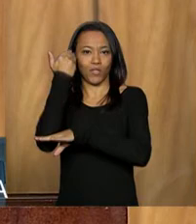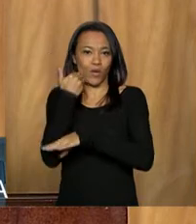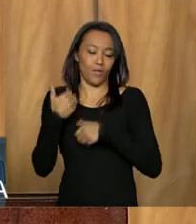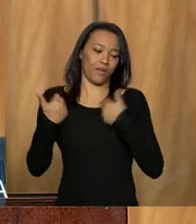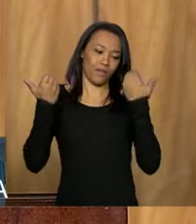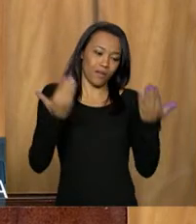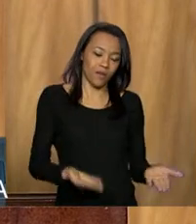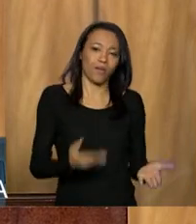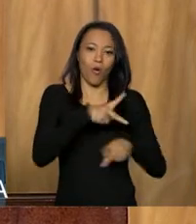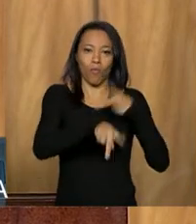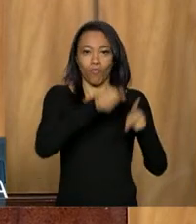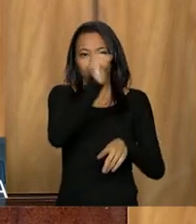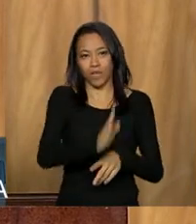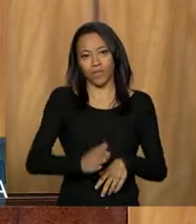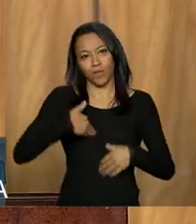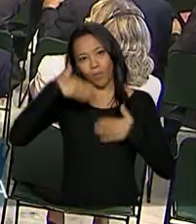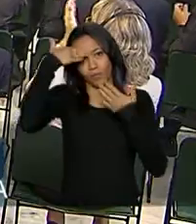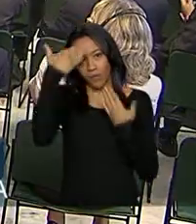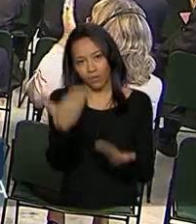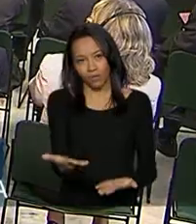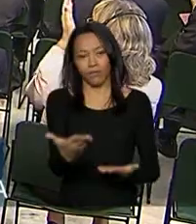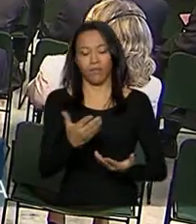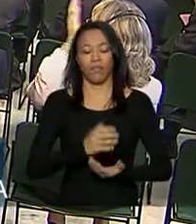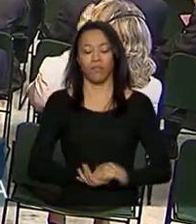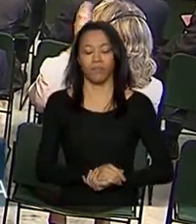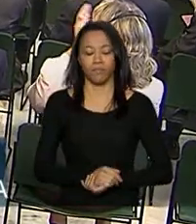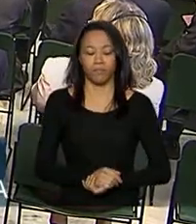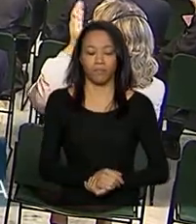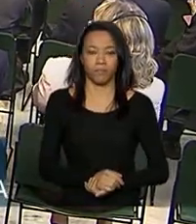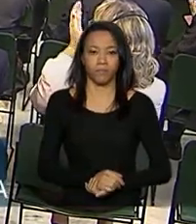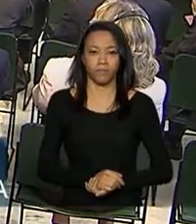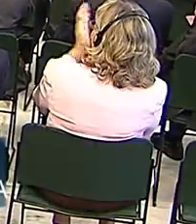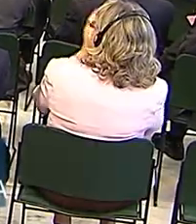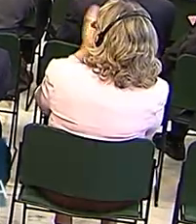povo brasileiro. Muito obrigada.